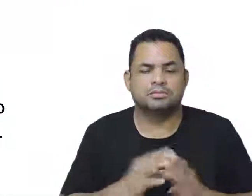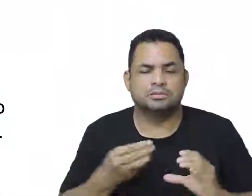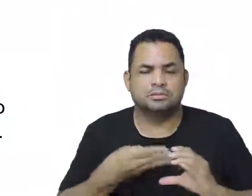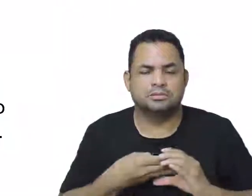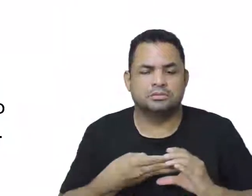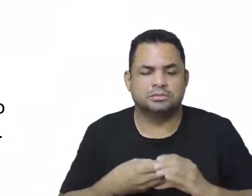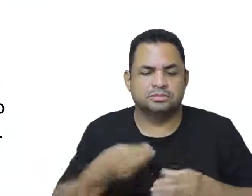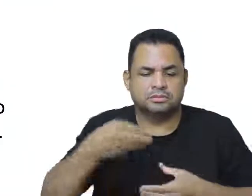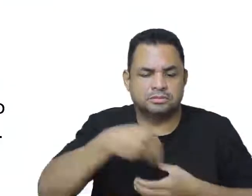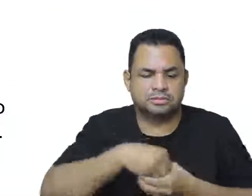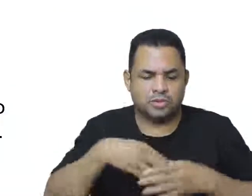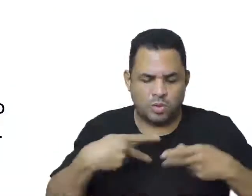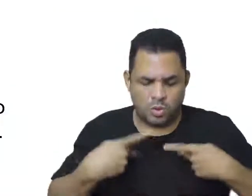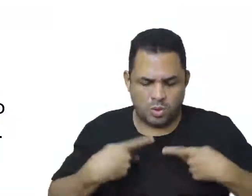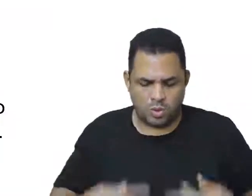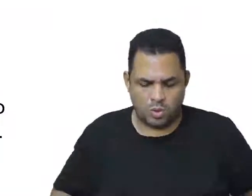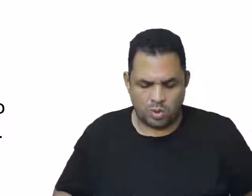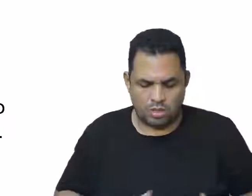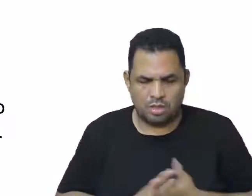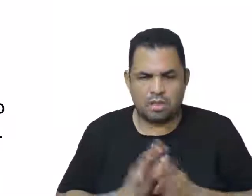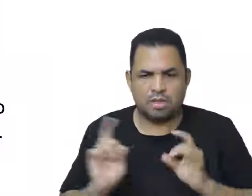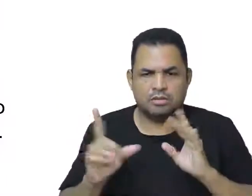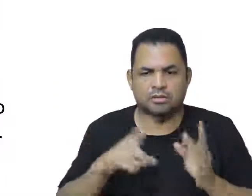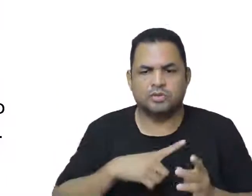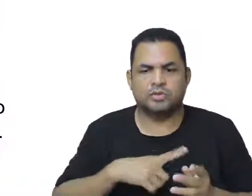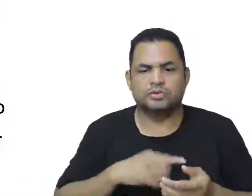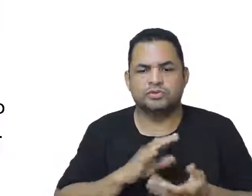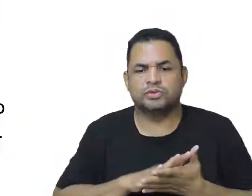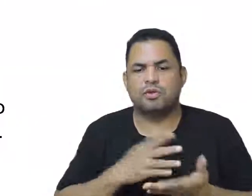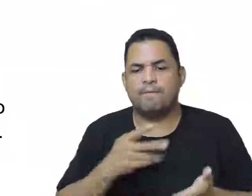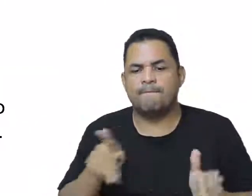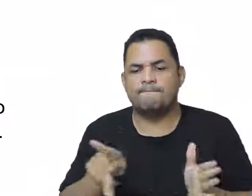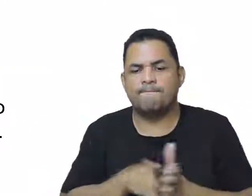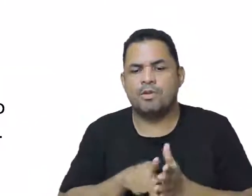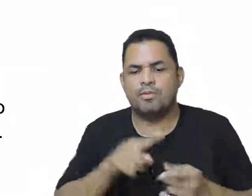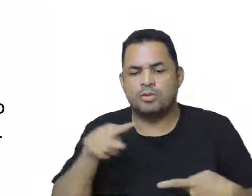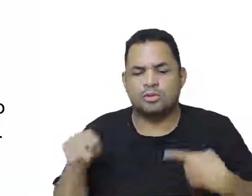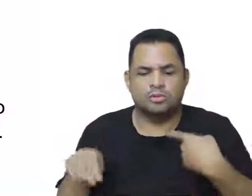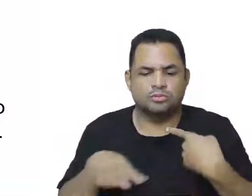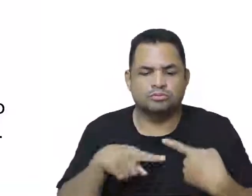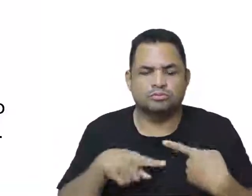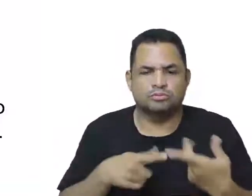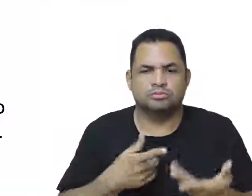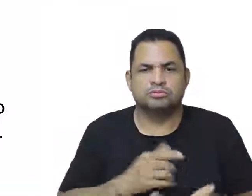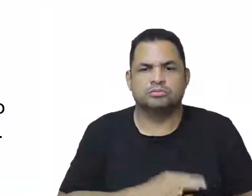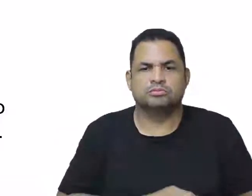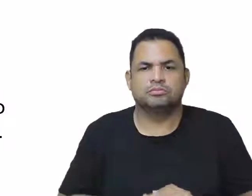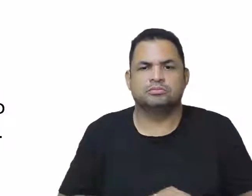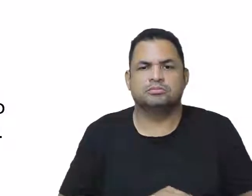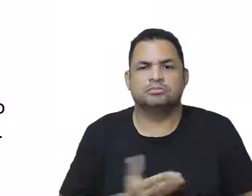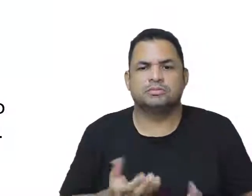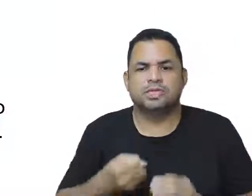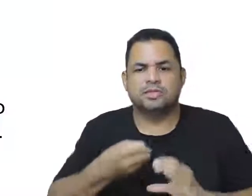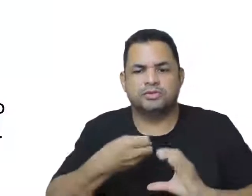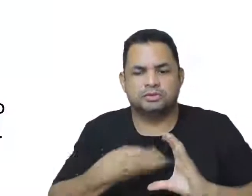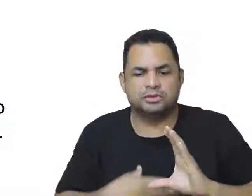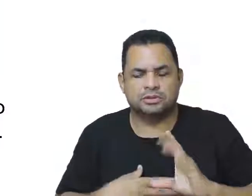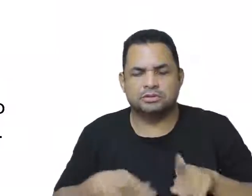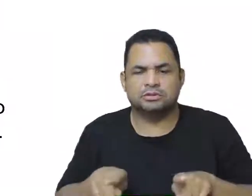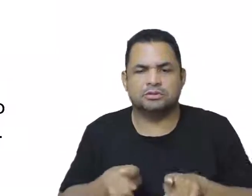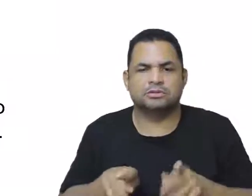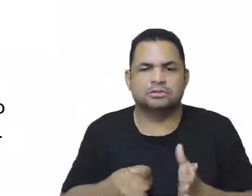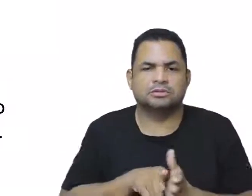células dentro do nosso organismo, né? Cada uma exerce suas funções e sempre que você percebe, você vai estar